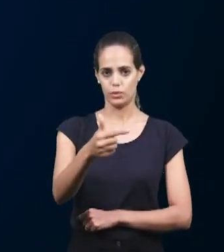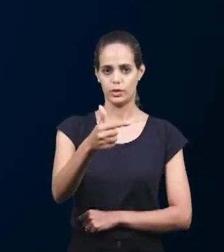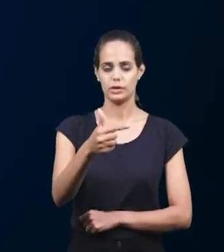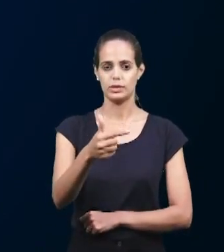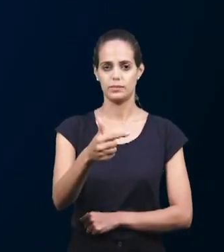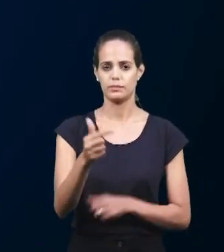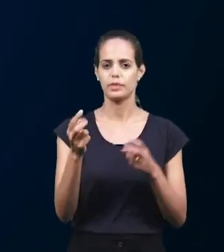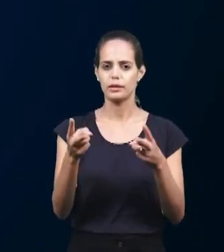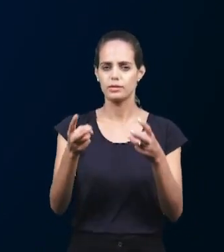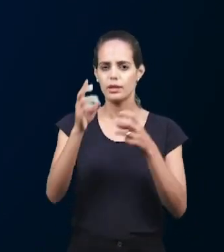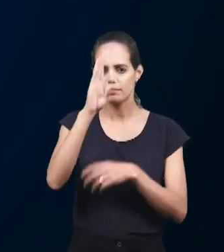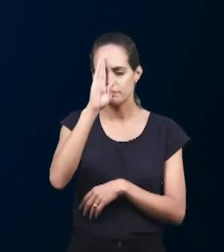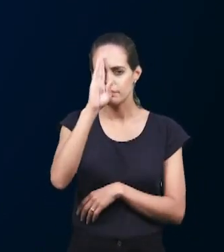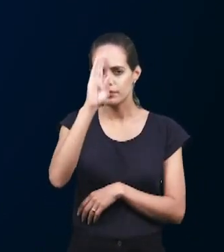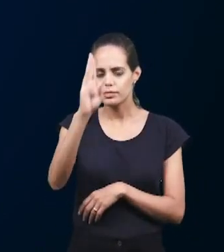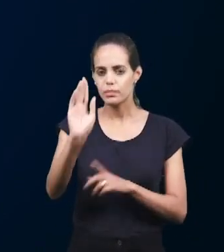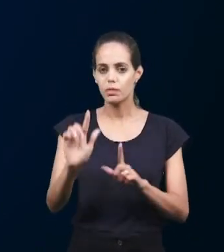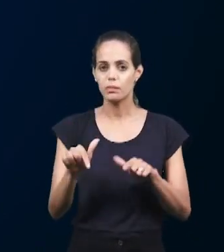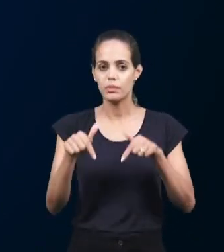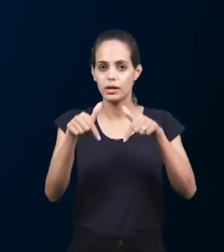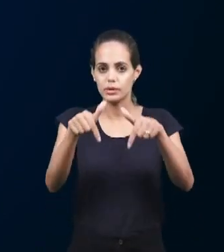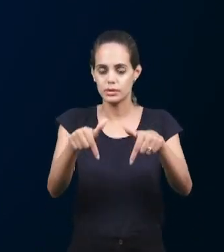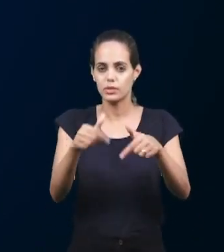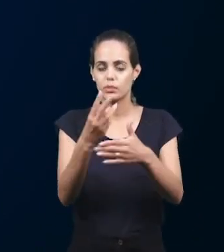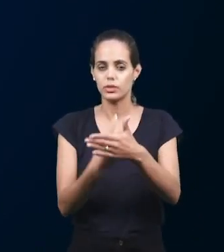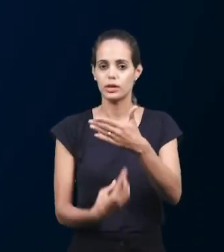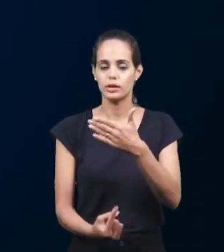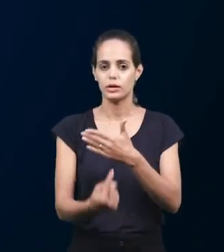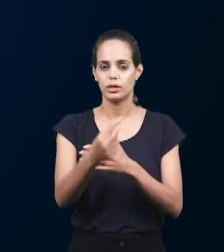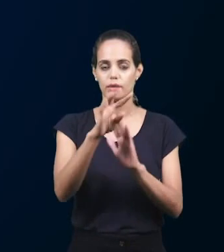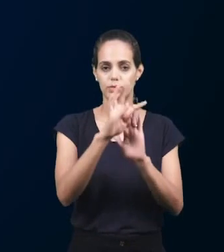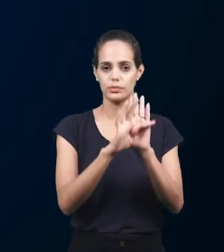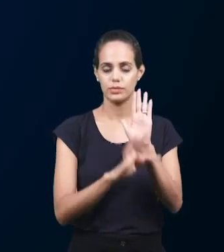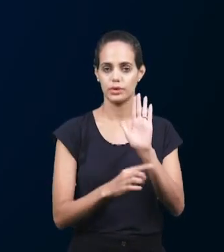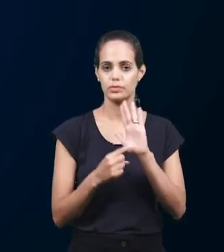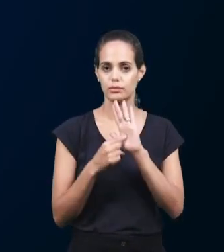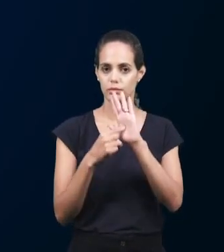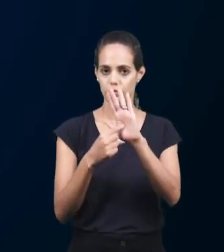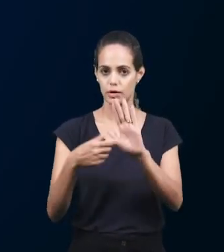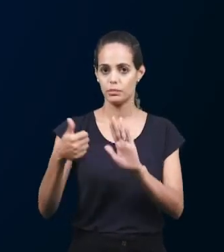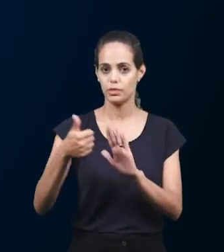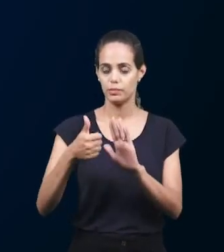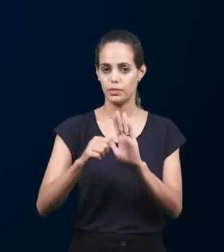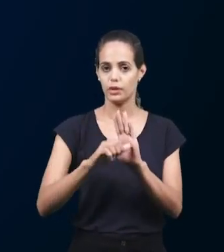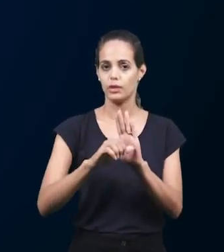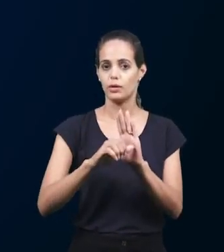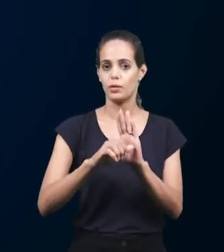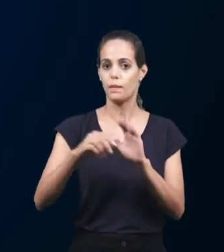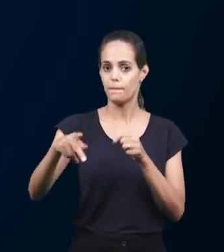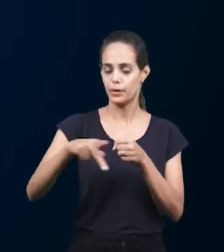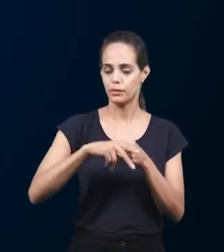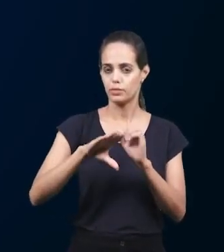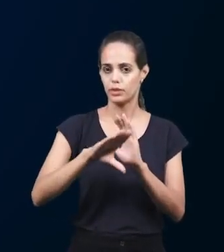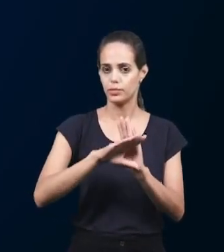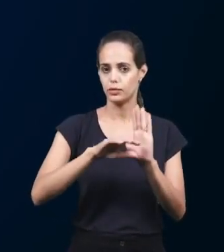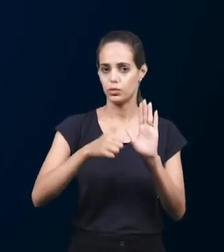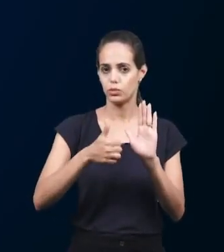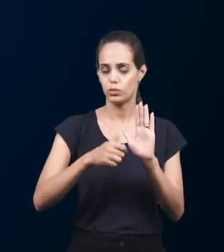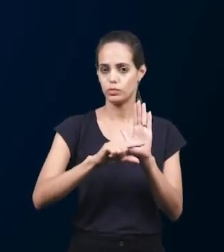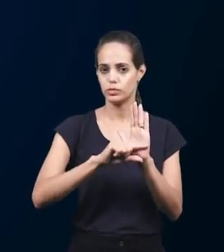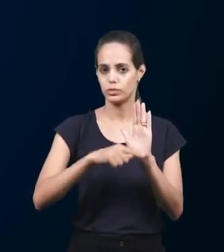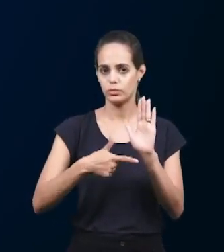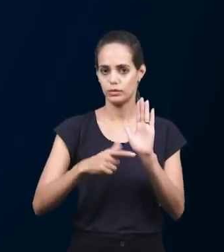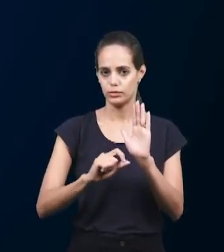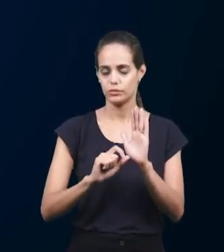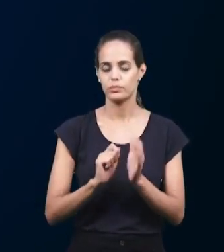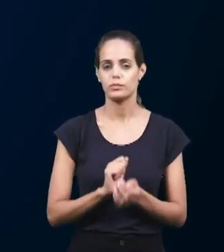assim: destaque a operação da Trindade no texto mencionado, né, de 1 Pedro, capítulo 1, verso 20. Interessante